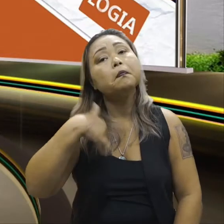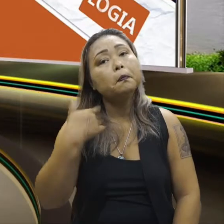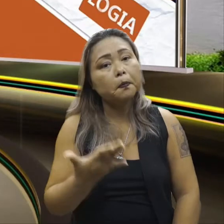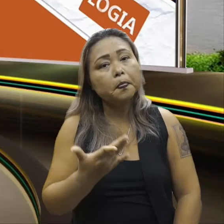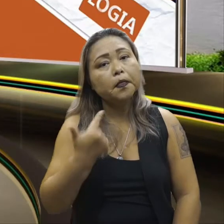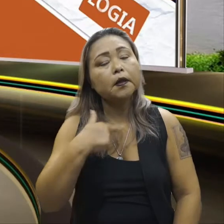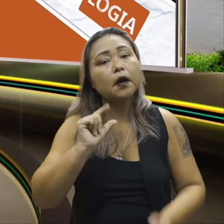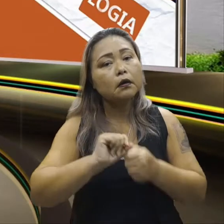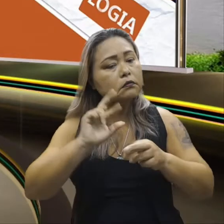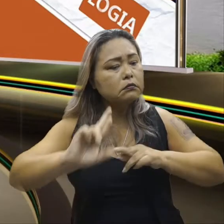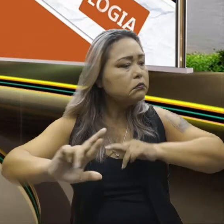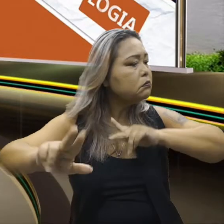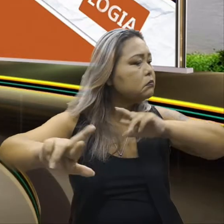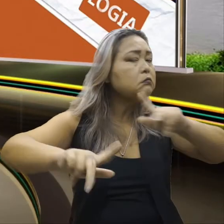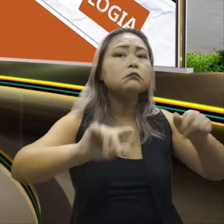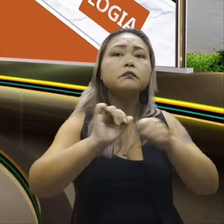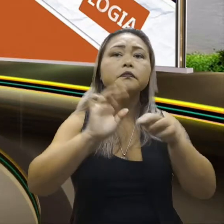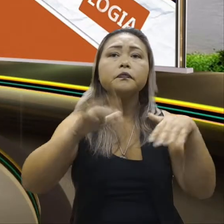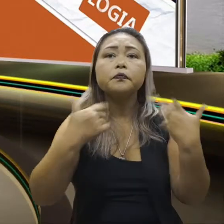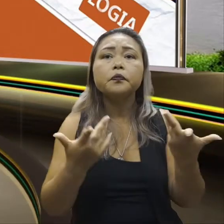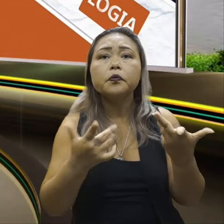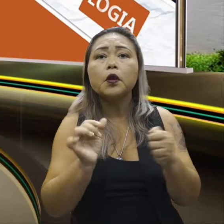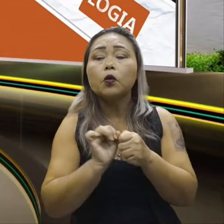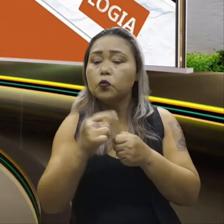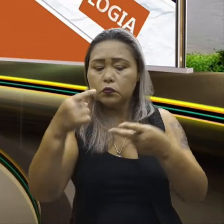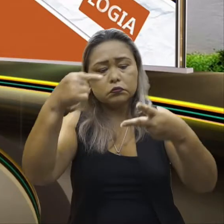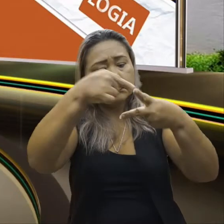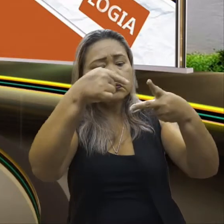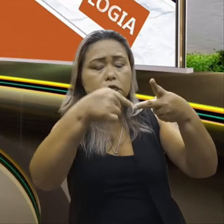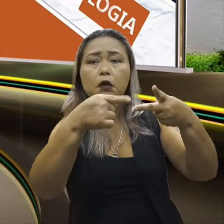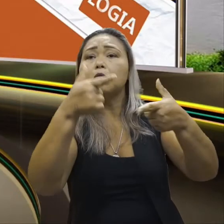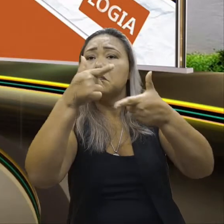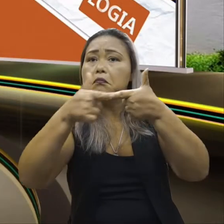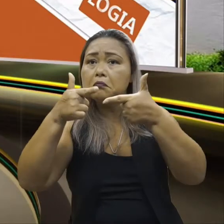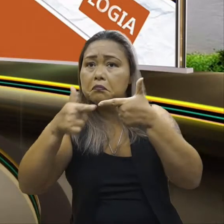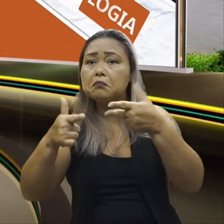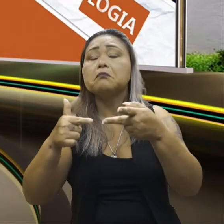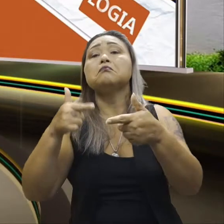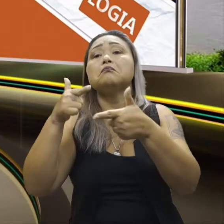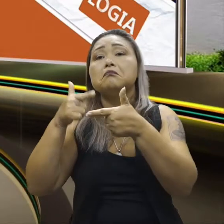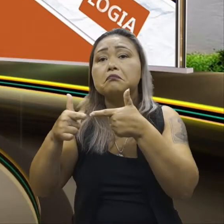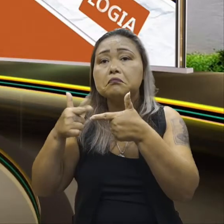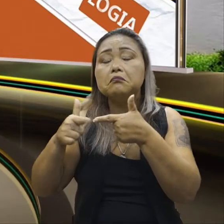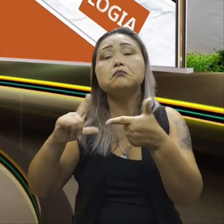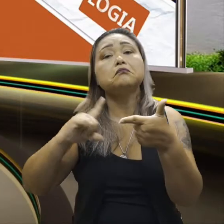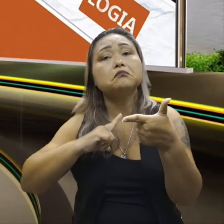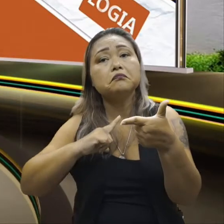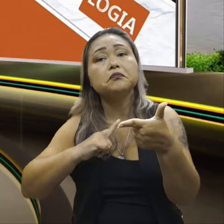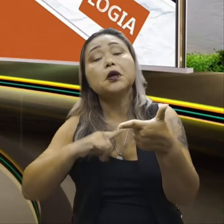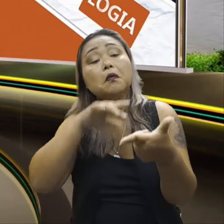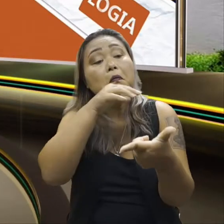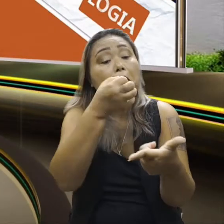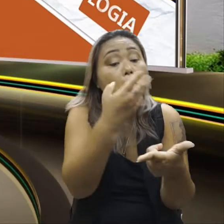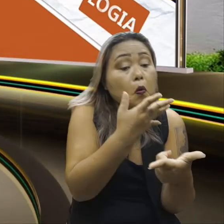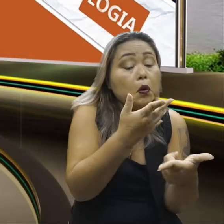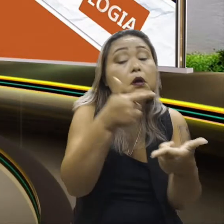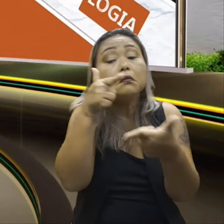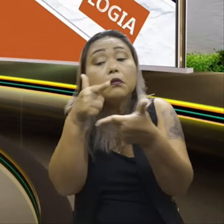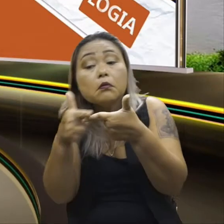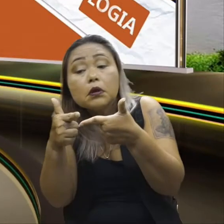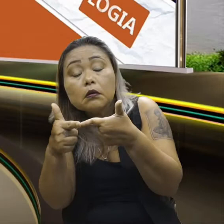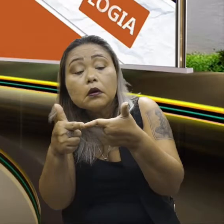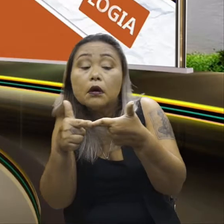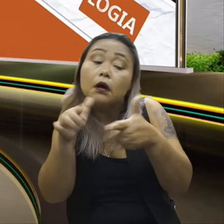essas diferenças. Todas as duas têm os seus problemas, todas as duas têm as suas coisas boas. Aí É a questão da